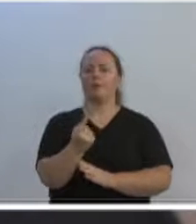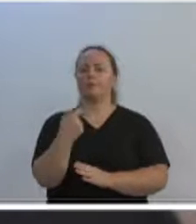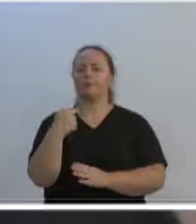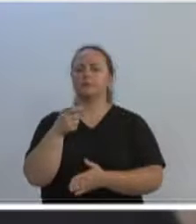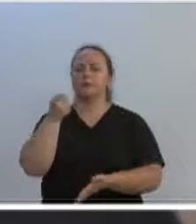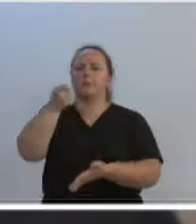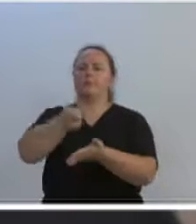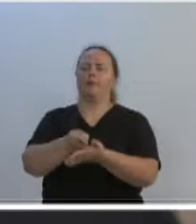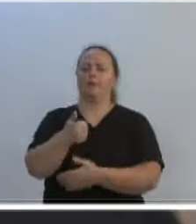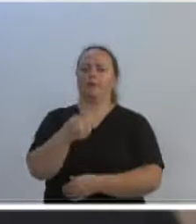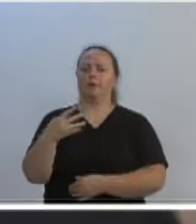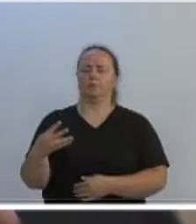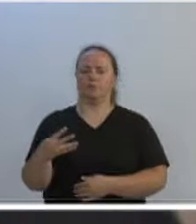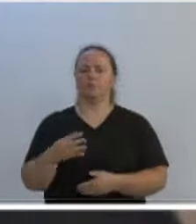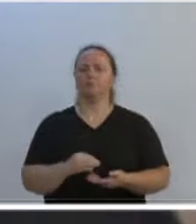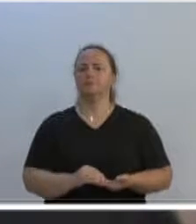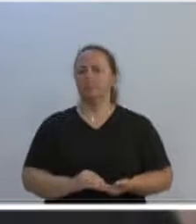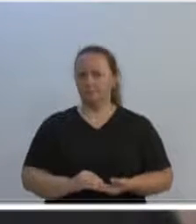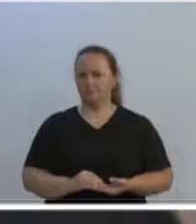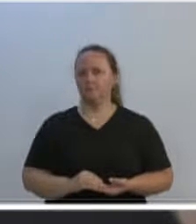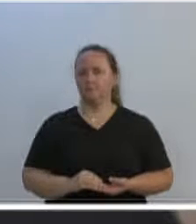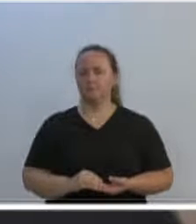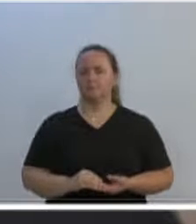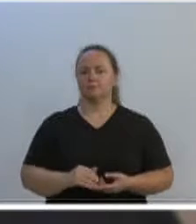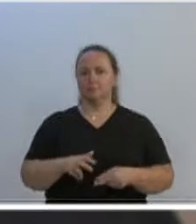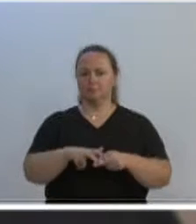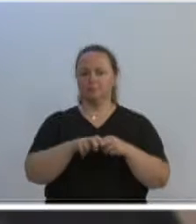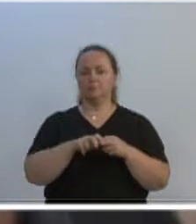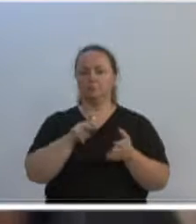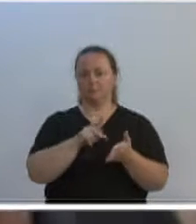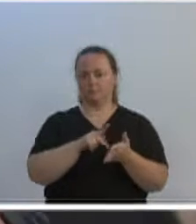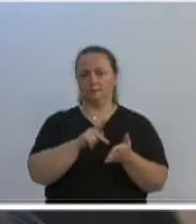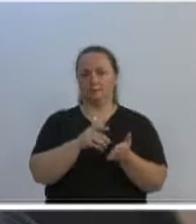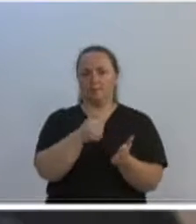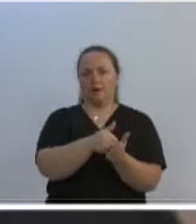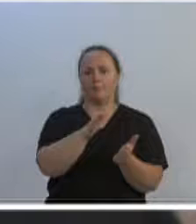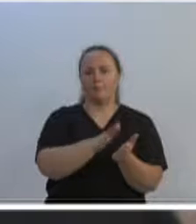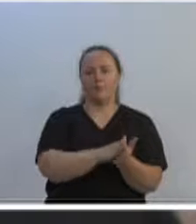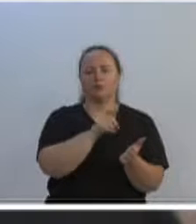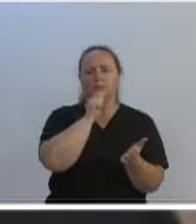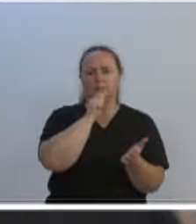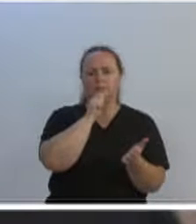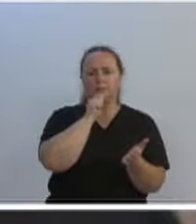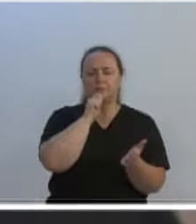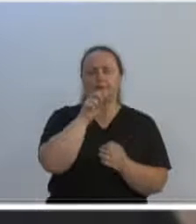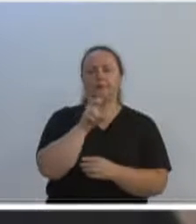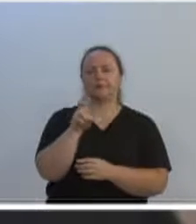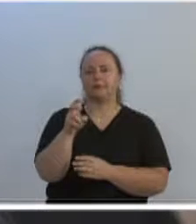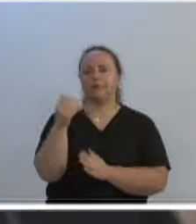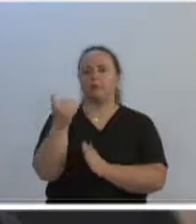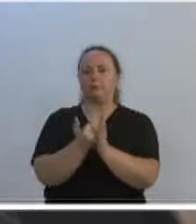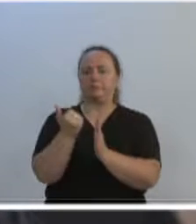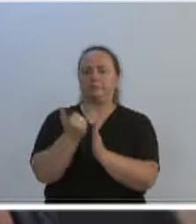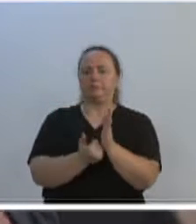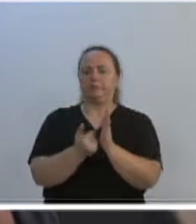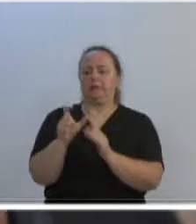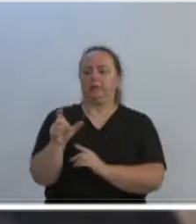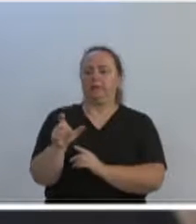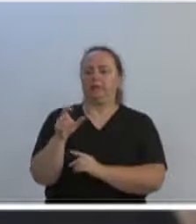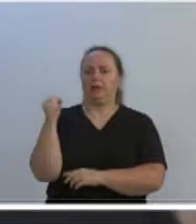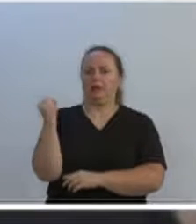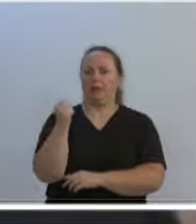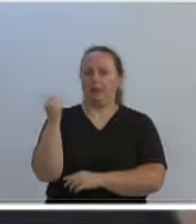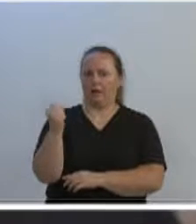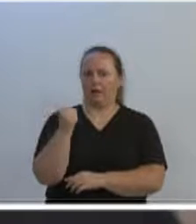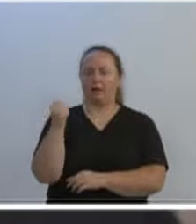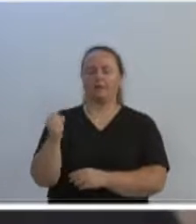Excelência, o consumidor deixa de arcar com R$ 195 de multa, mais 5 pontos na carteira. A época, se não me engano, era gravíssima e